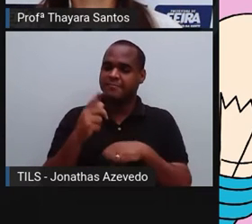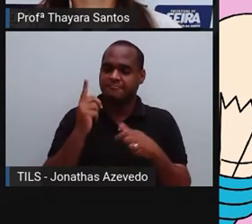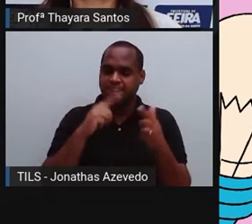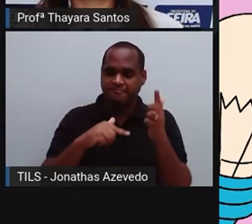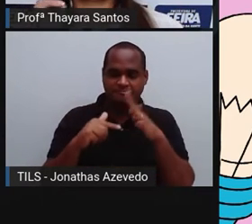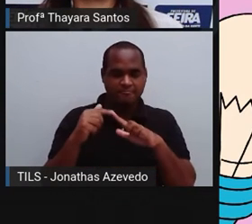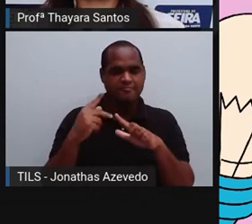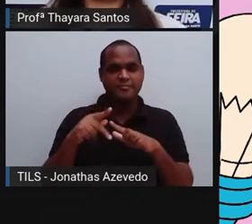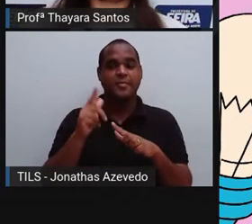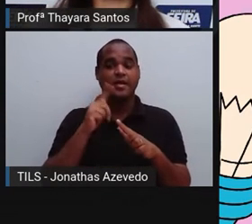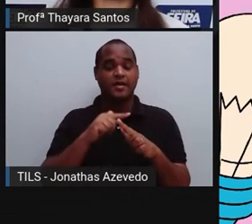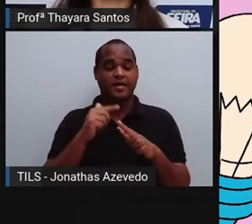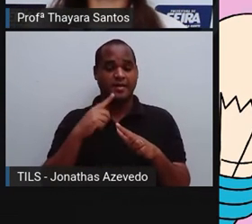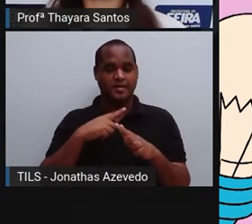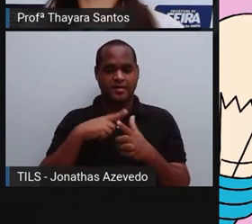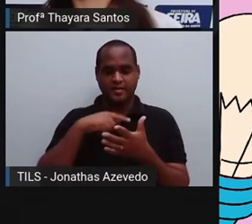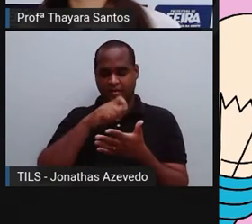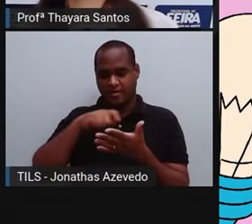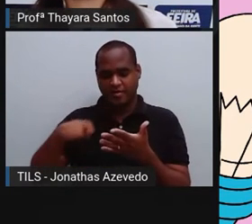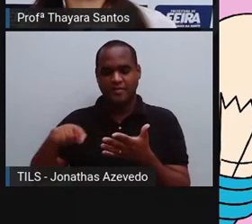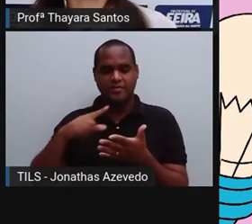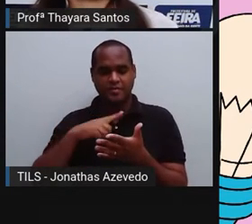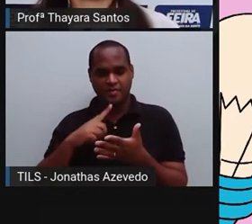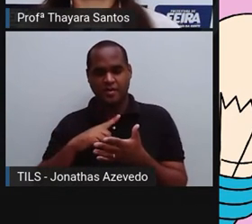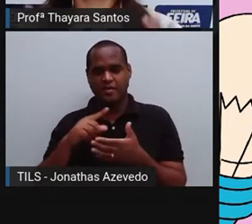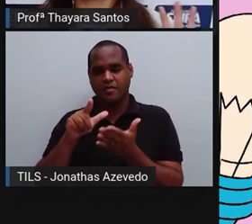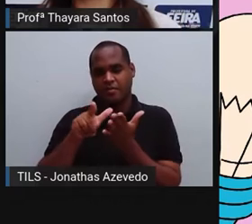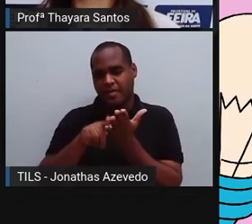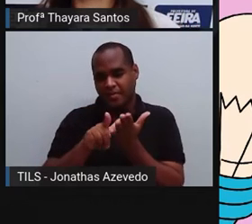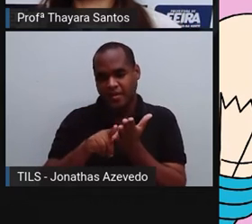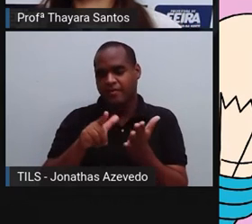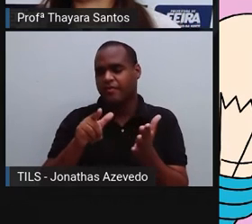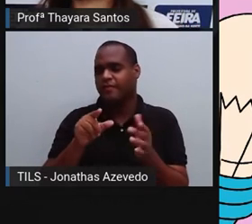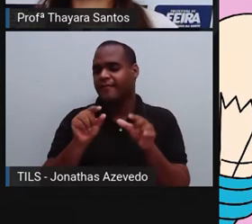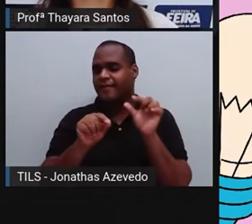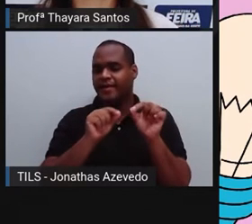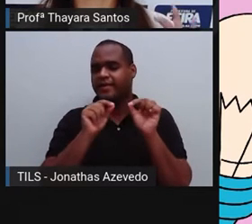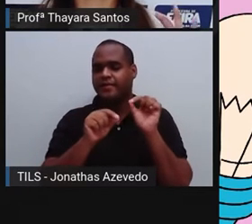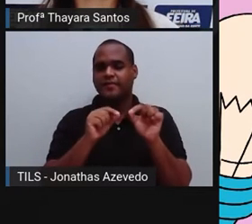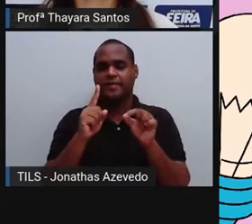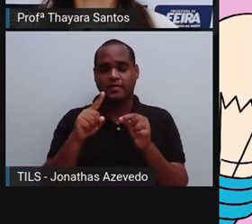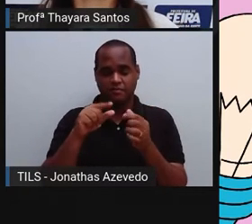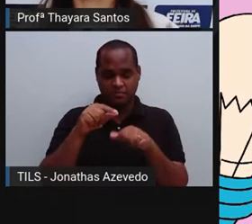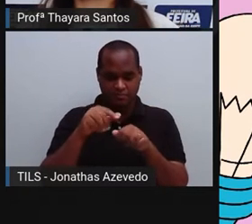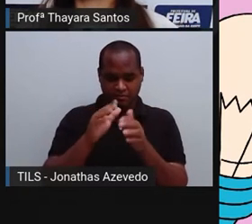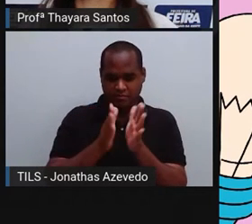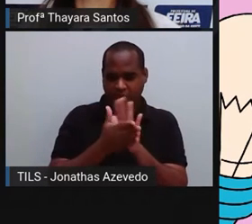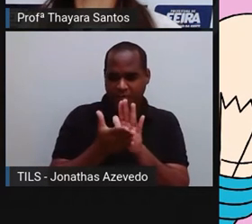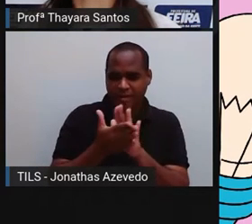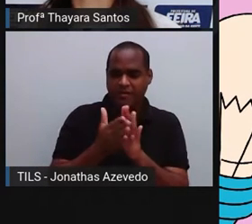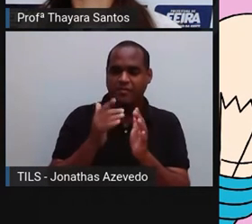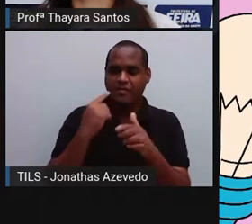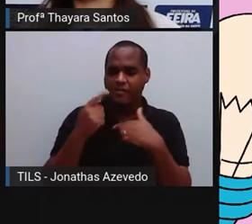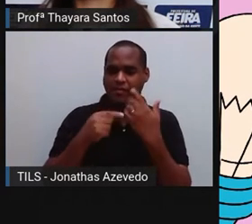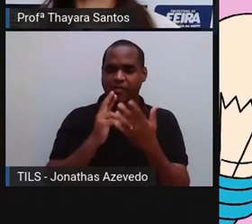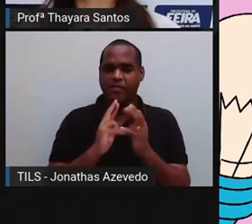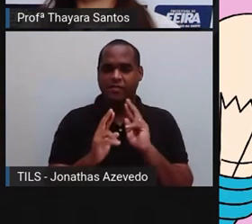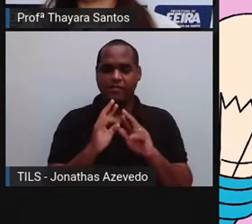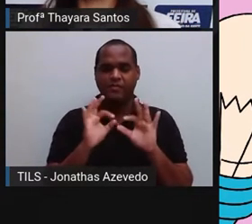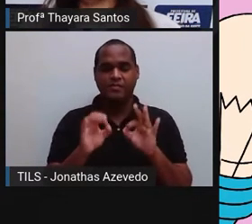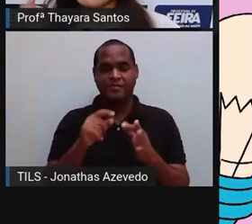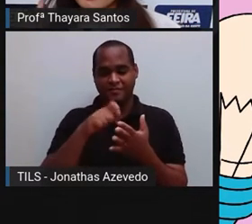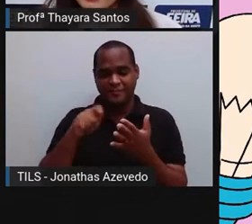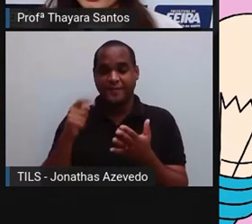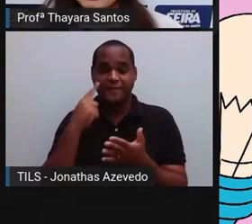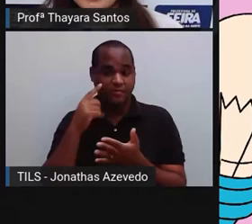vocês e vocês vão aí e anotem no caderno, na folha de papel, o que vocês tiverem aí em mãos, podem anotar que depois a gente vai voltar para a correção, tá